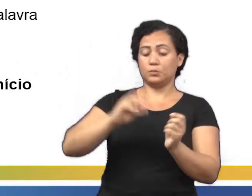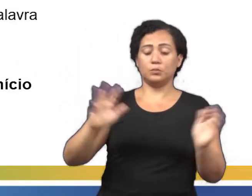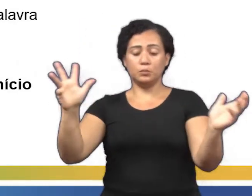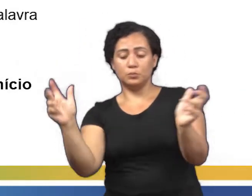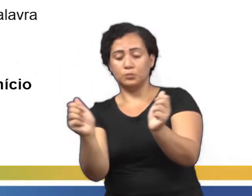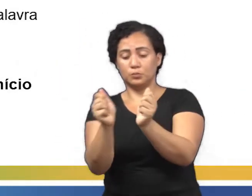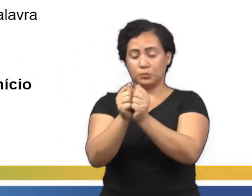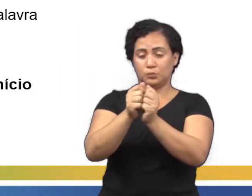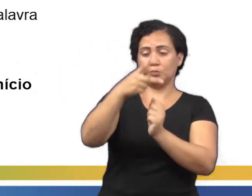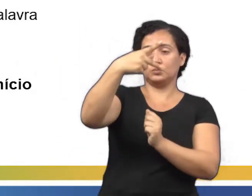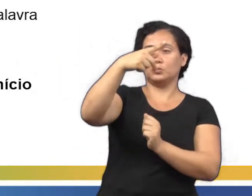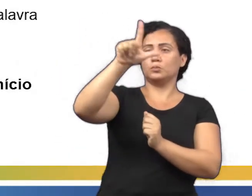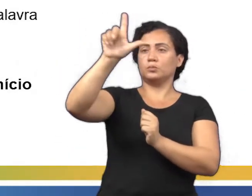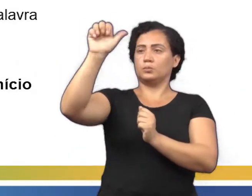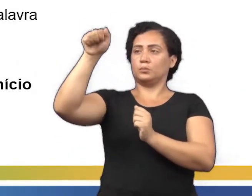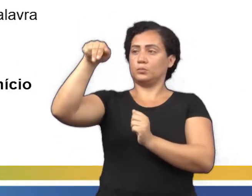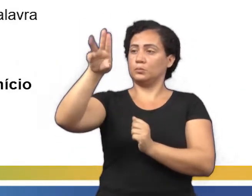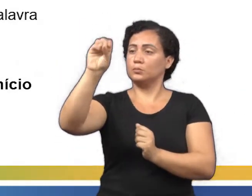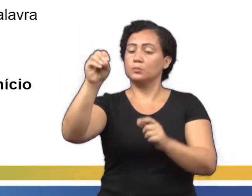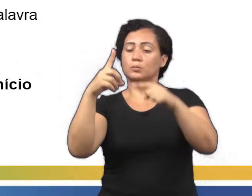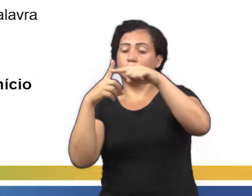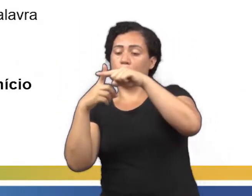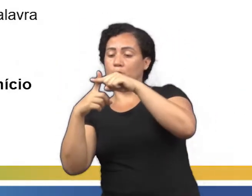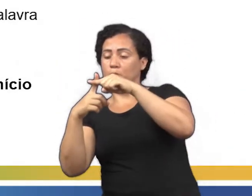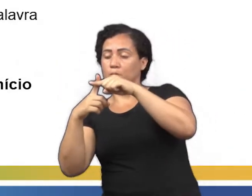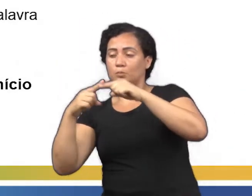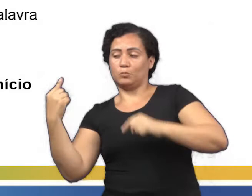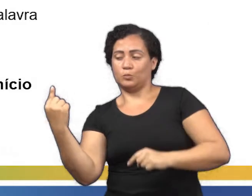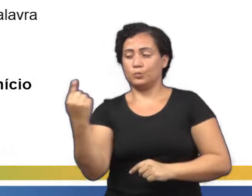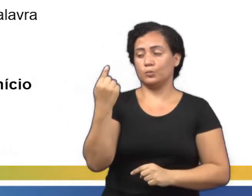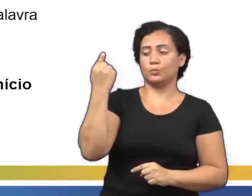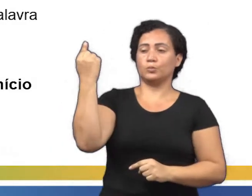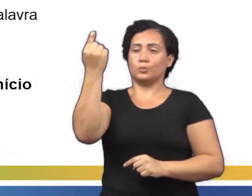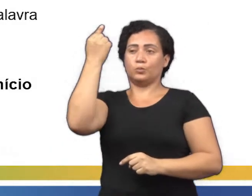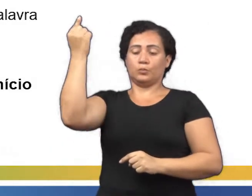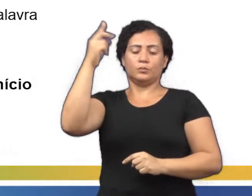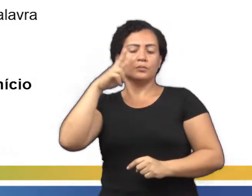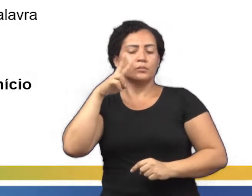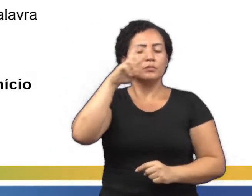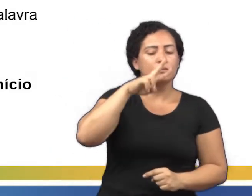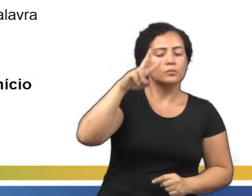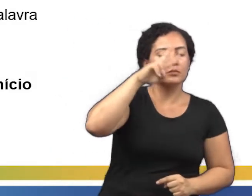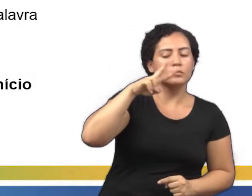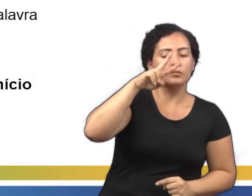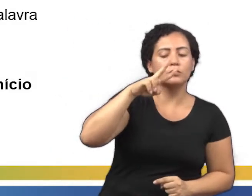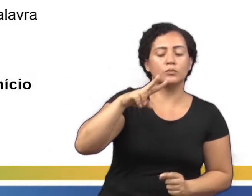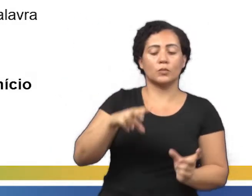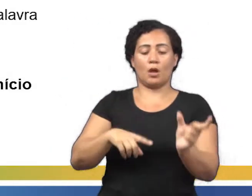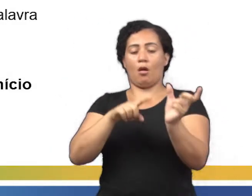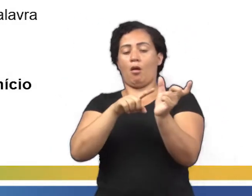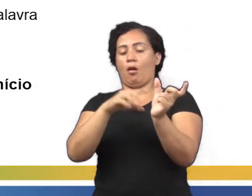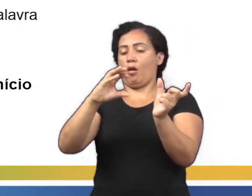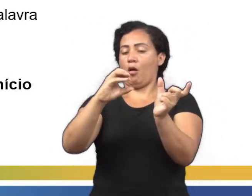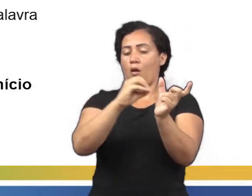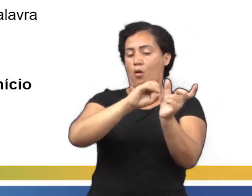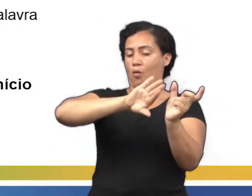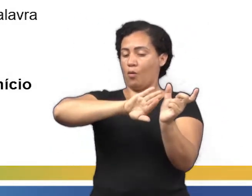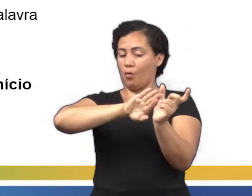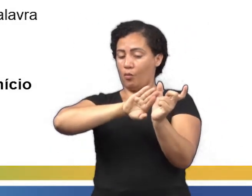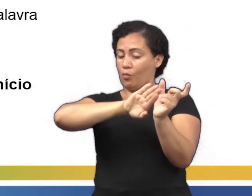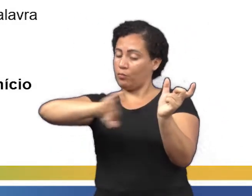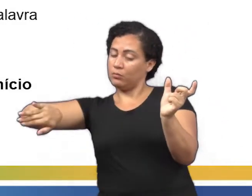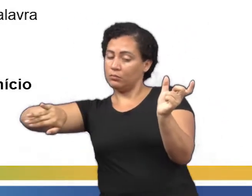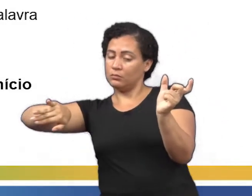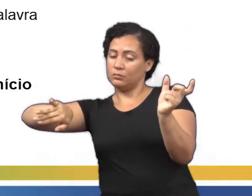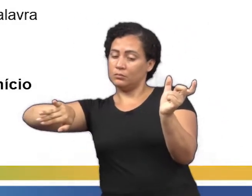junto a palavra plano mais alto. E aí nós podemos observar que a letra O da primeira palavra ela